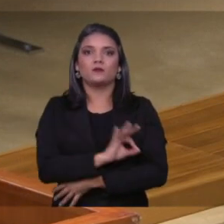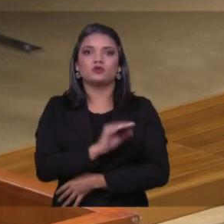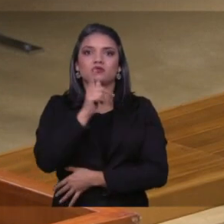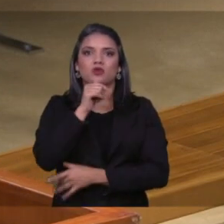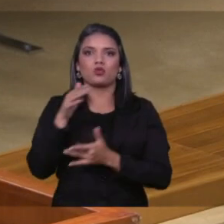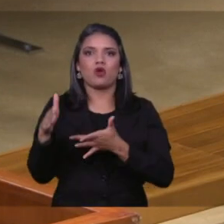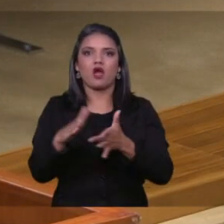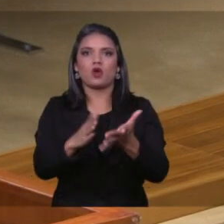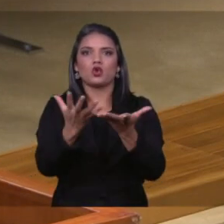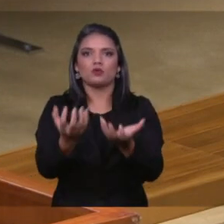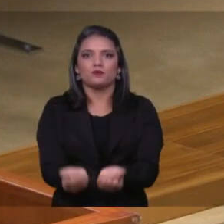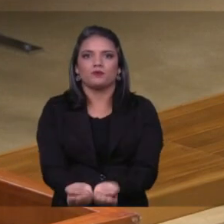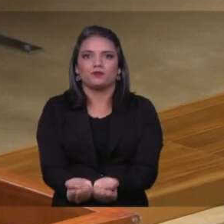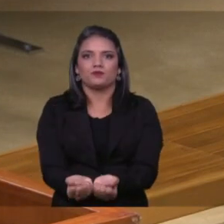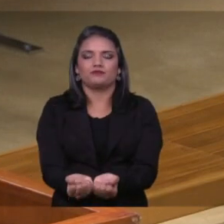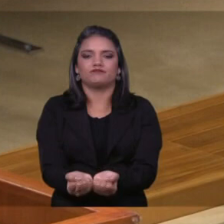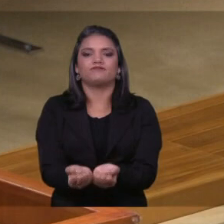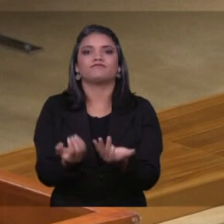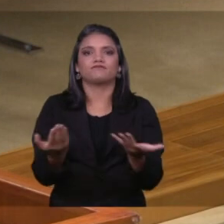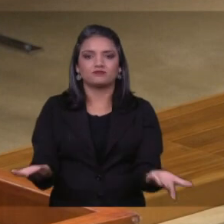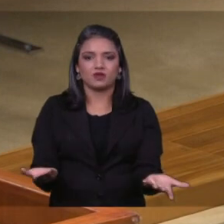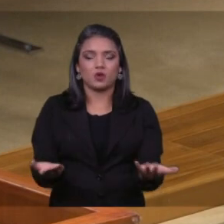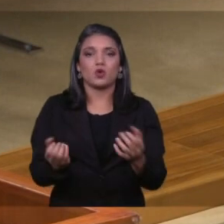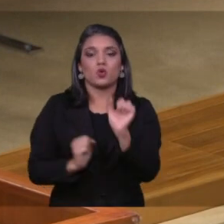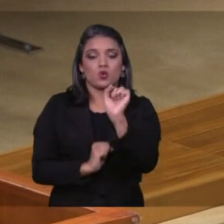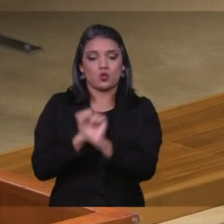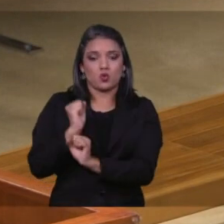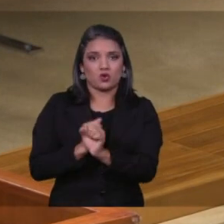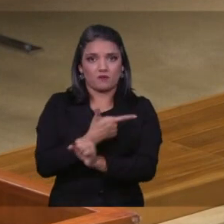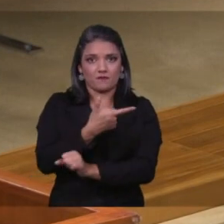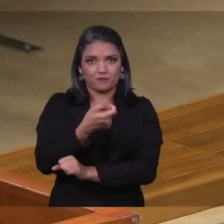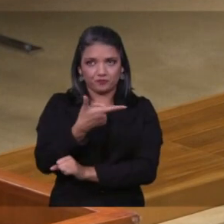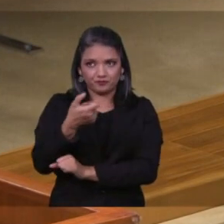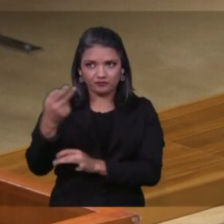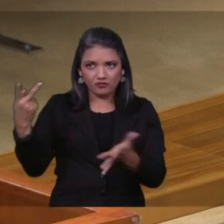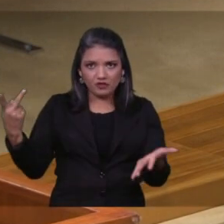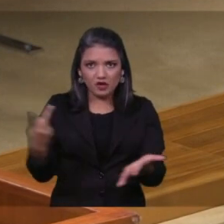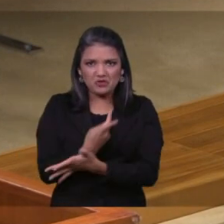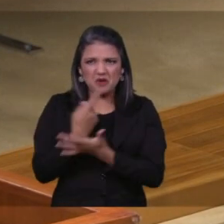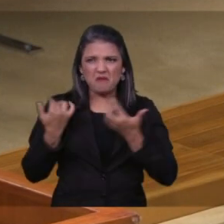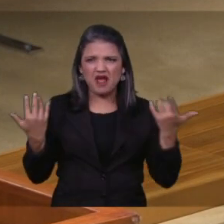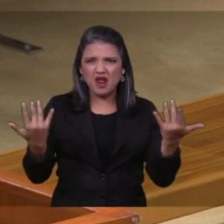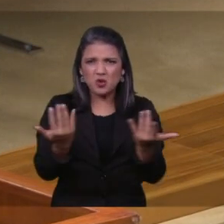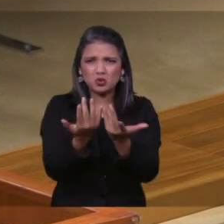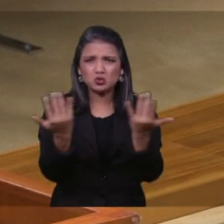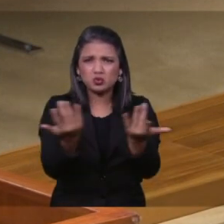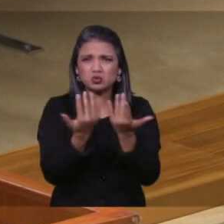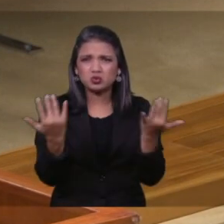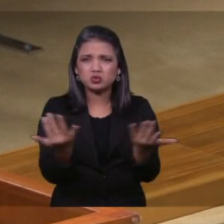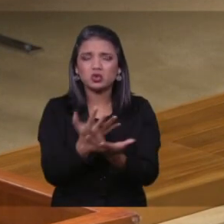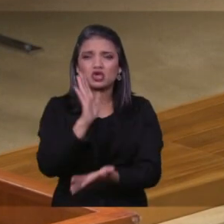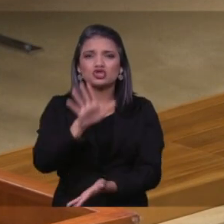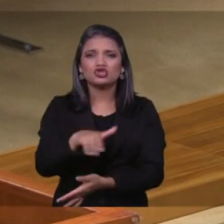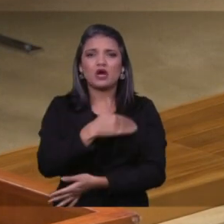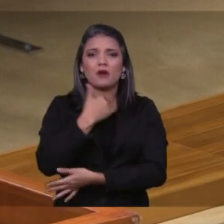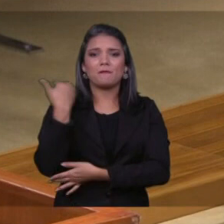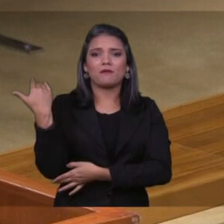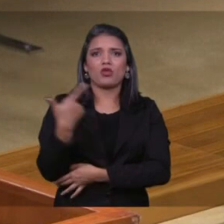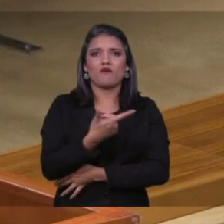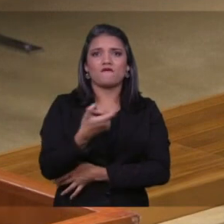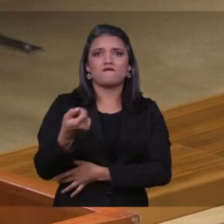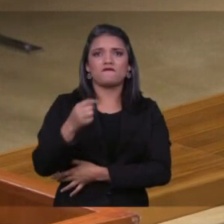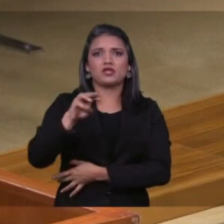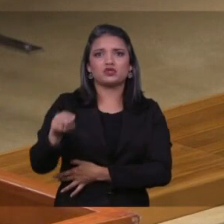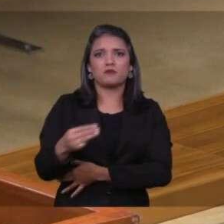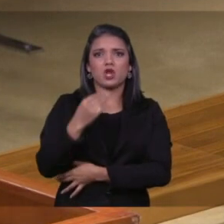superficiais. Só o incêndio de 2020, calcula-se ter sido mortos mais de 20 milhões de